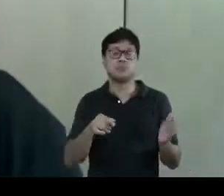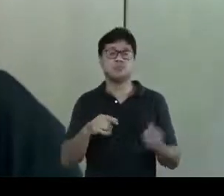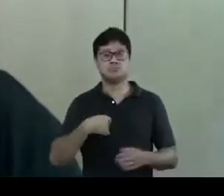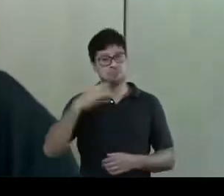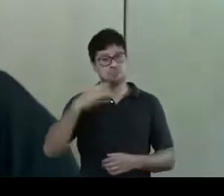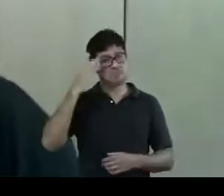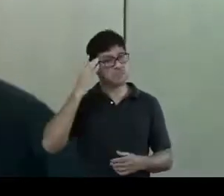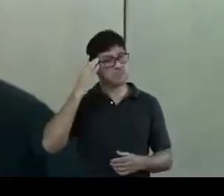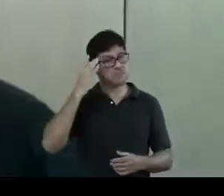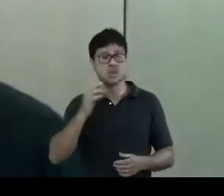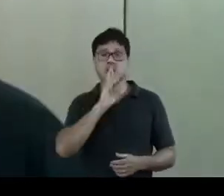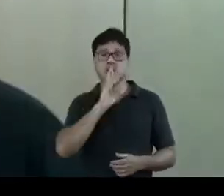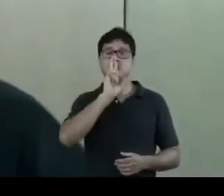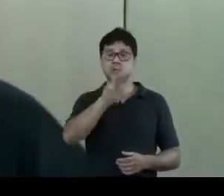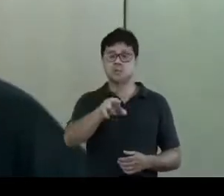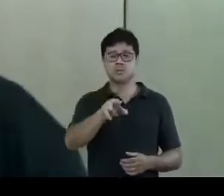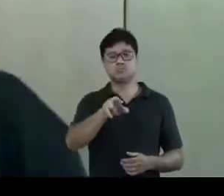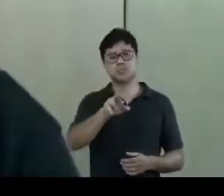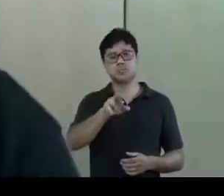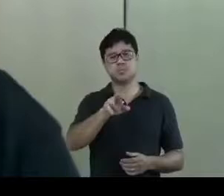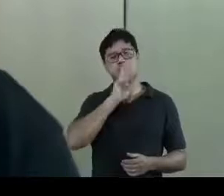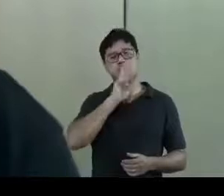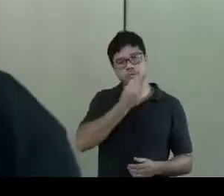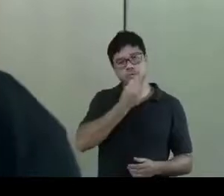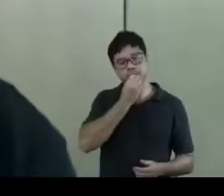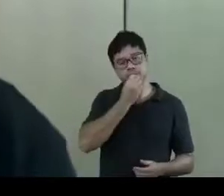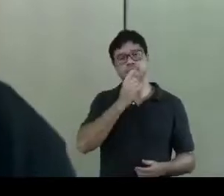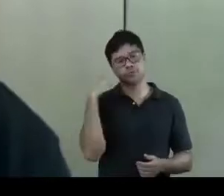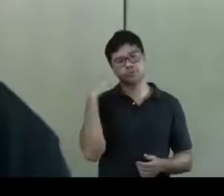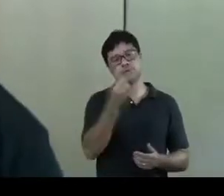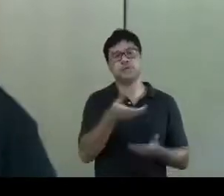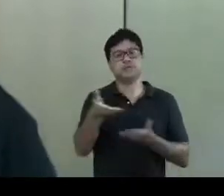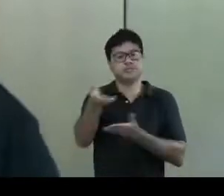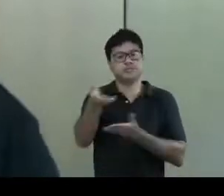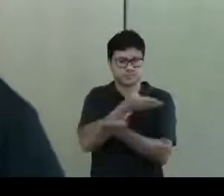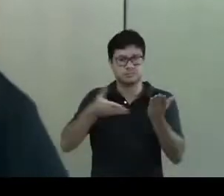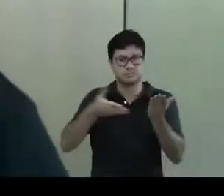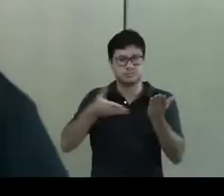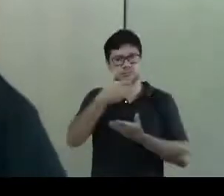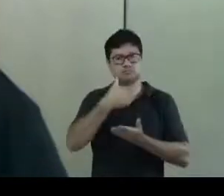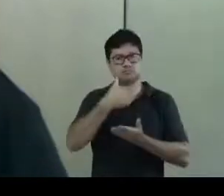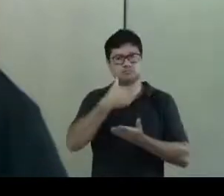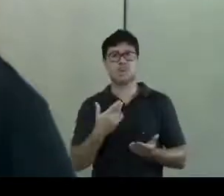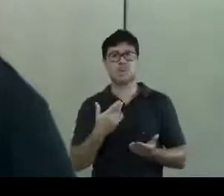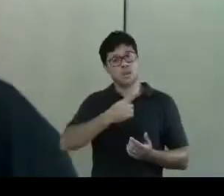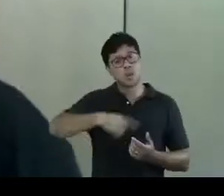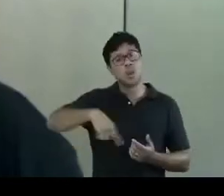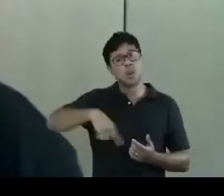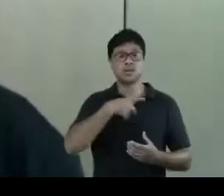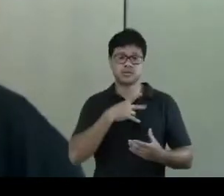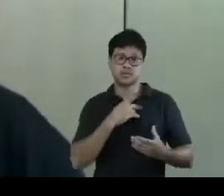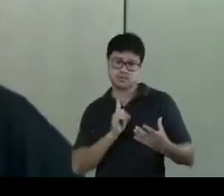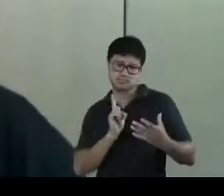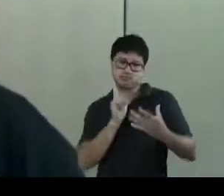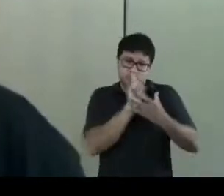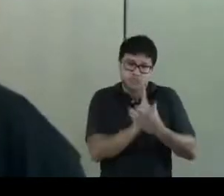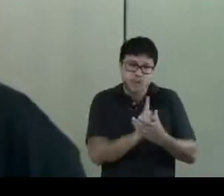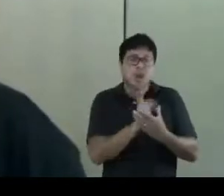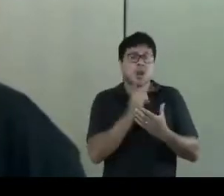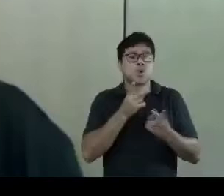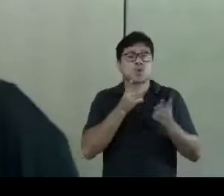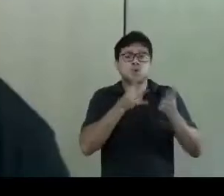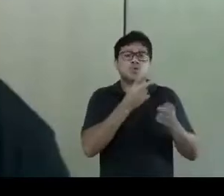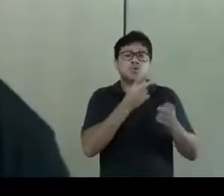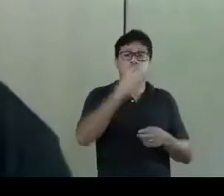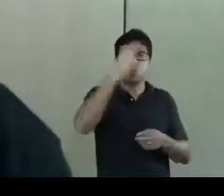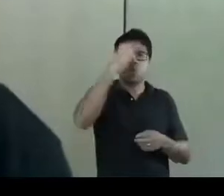acho que a resposta, que é uma resposta que, óbvio, todos vão compartilhar comigo, é que nós fazemos parte ainda, nós compartilhamos